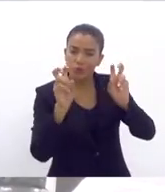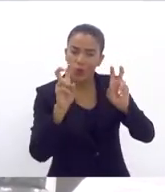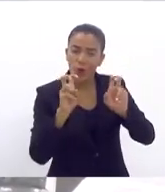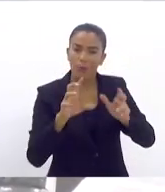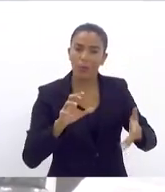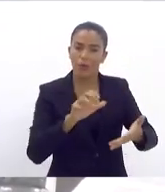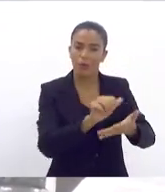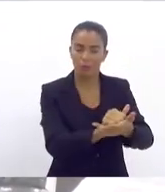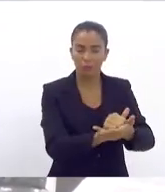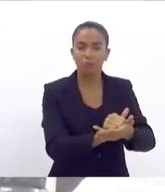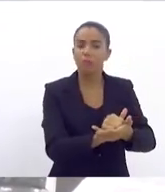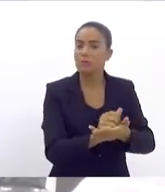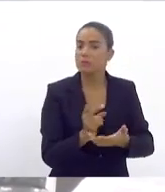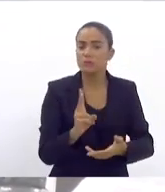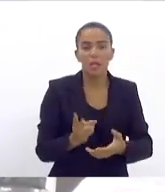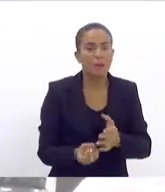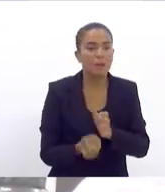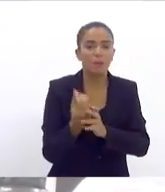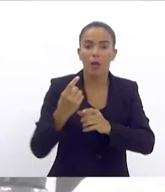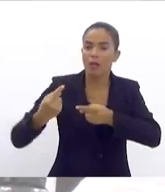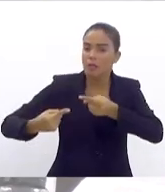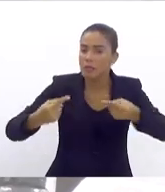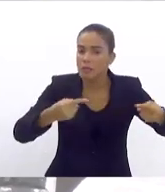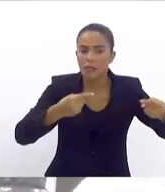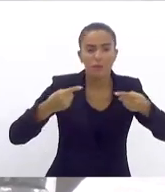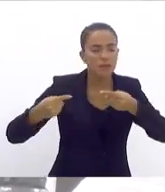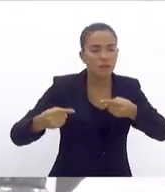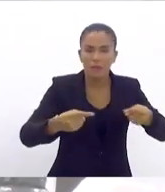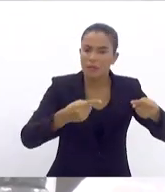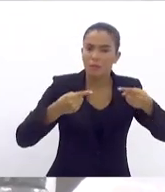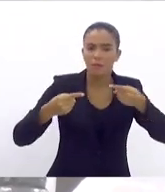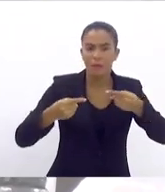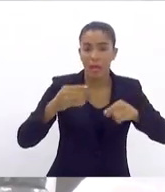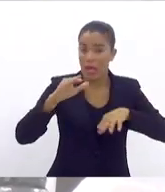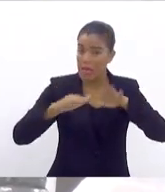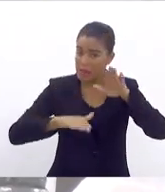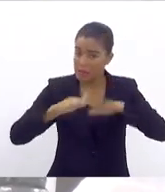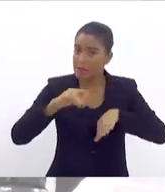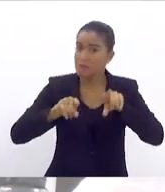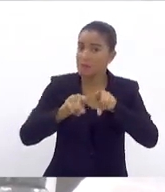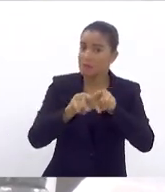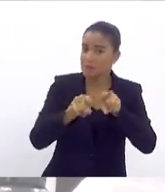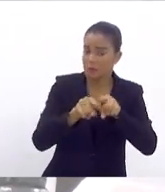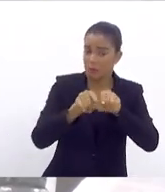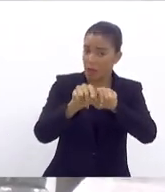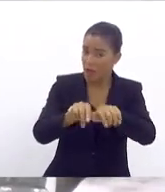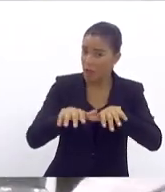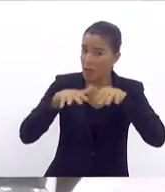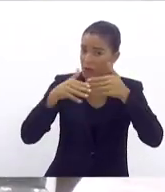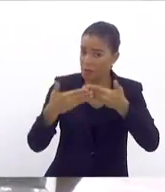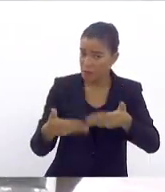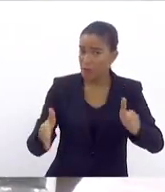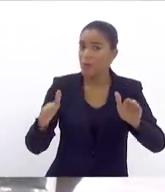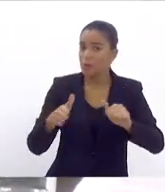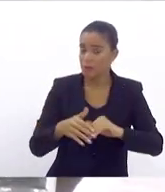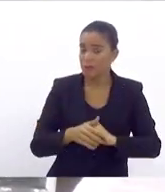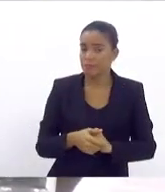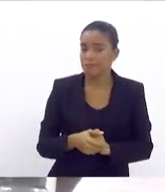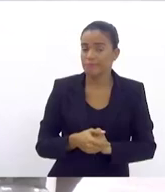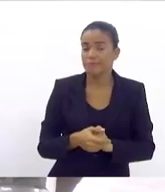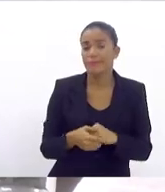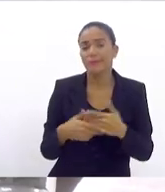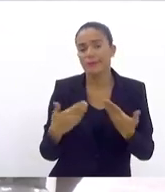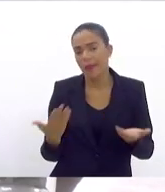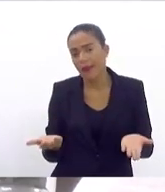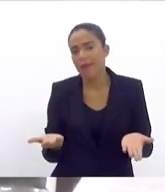vezes geram muito debate, geram, inclusive, até às vezes, também audiências públicas. Então,